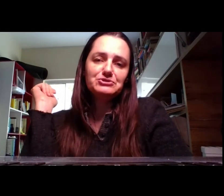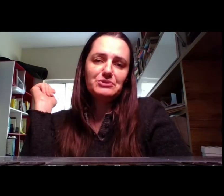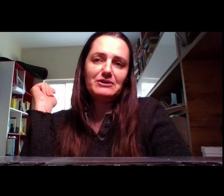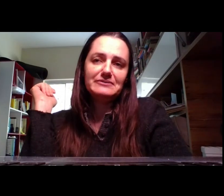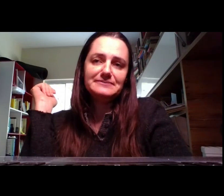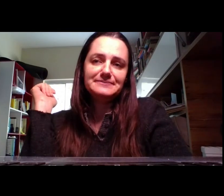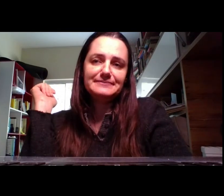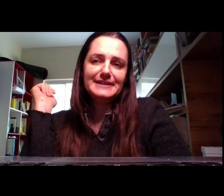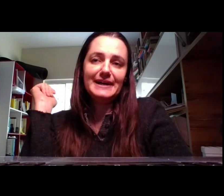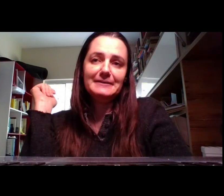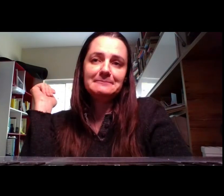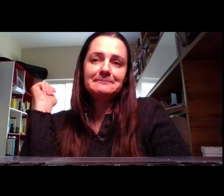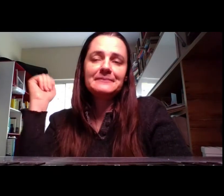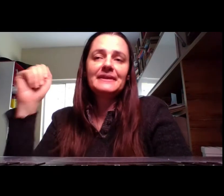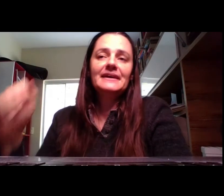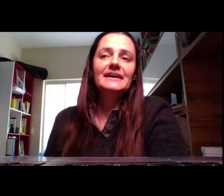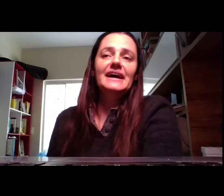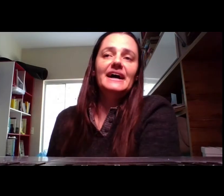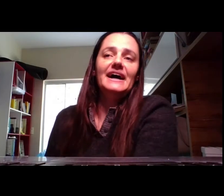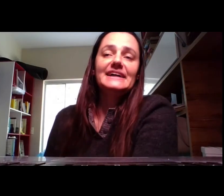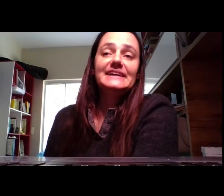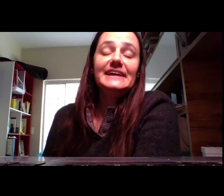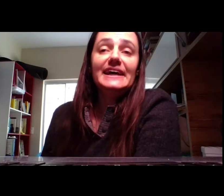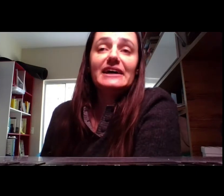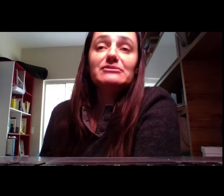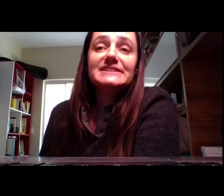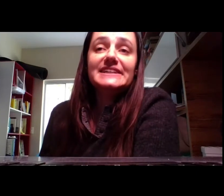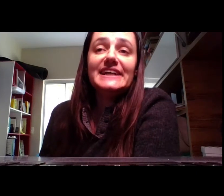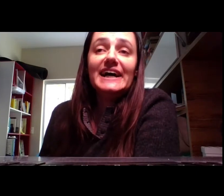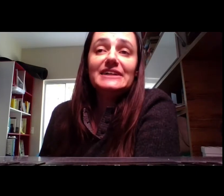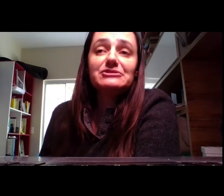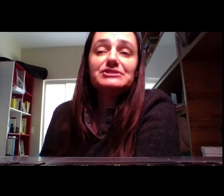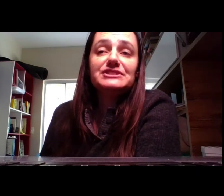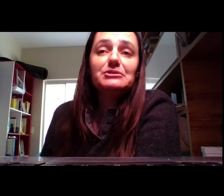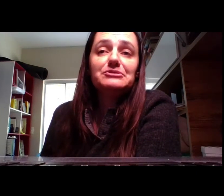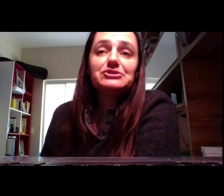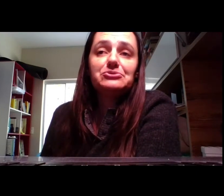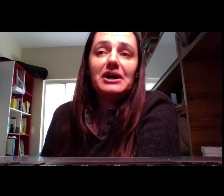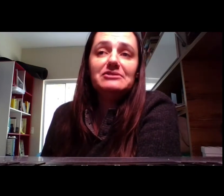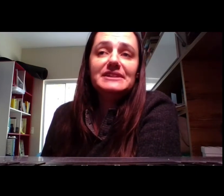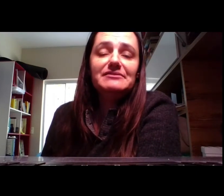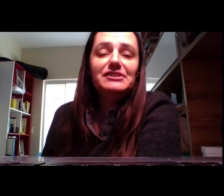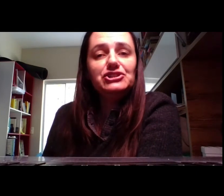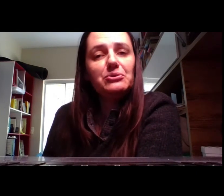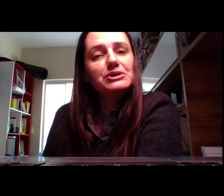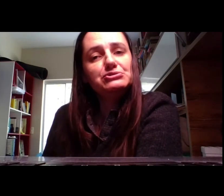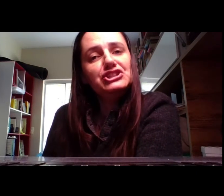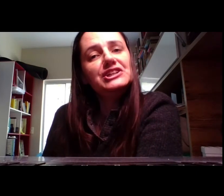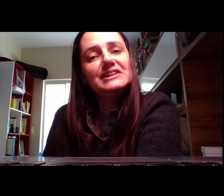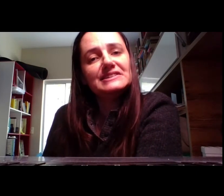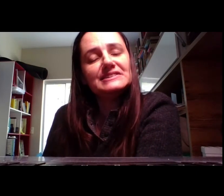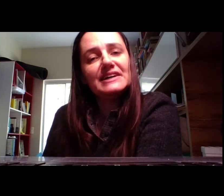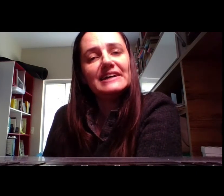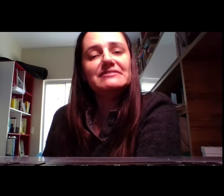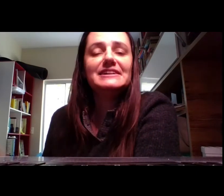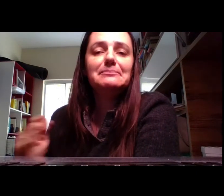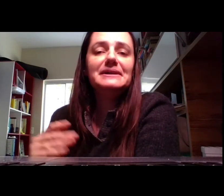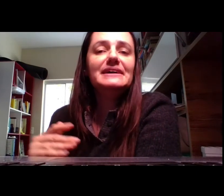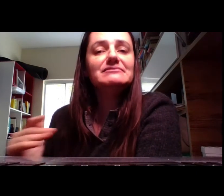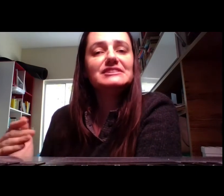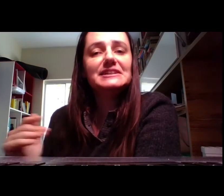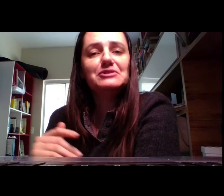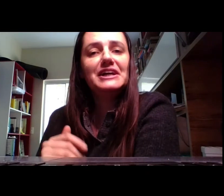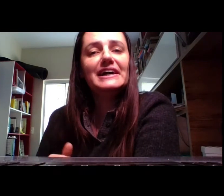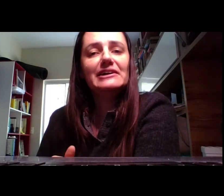do ciclo menstrual, tá? Aqui é considerado que o ciclo menstrual tem 28 dias. Aí